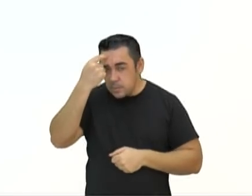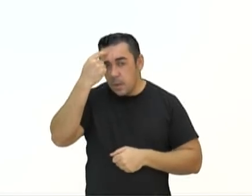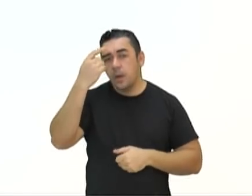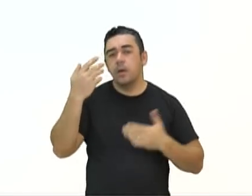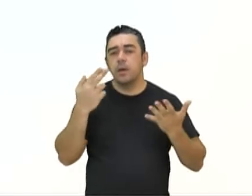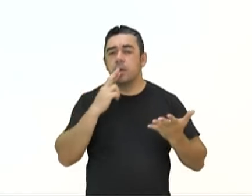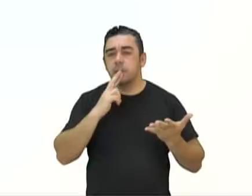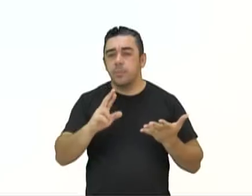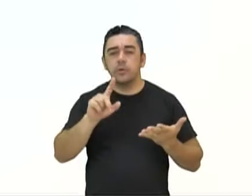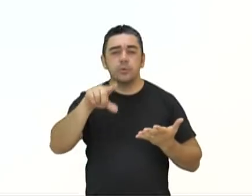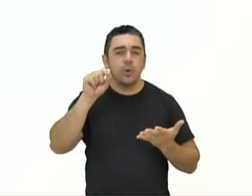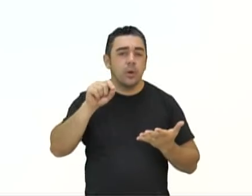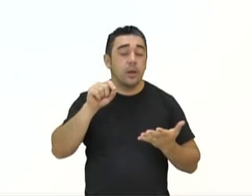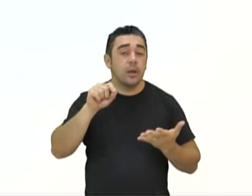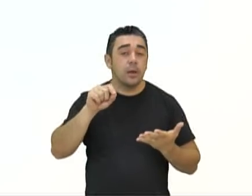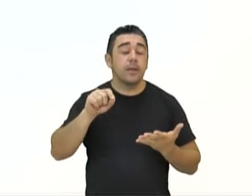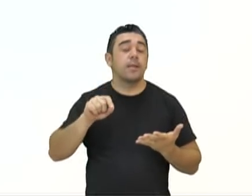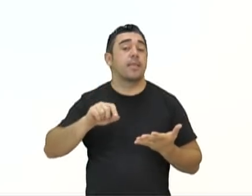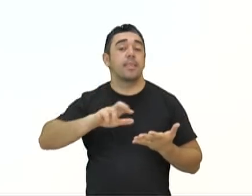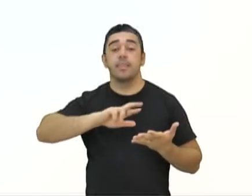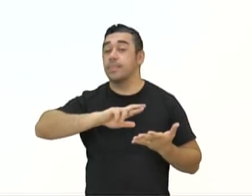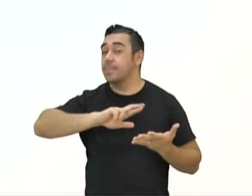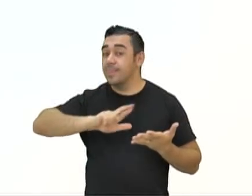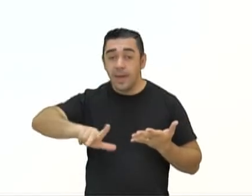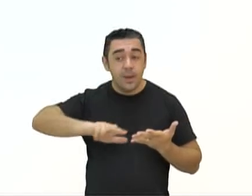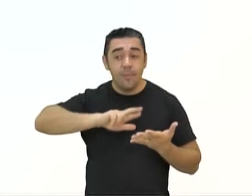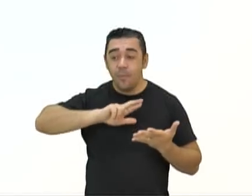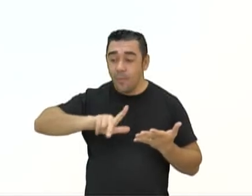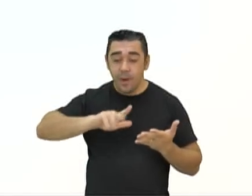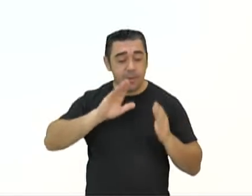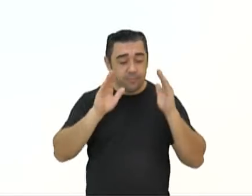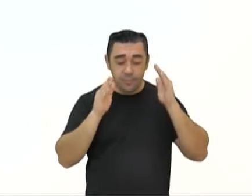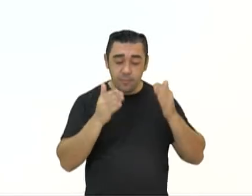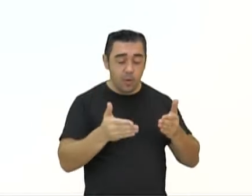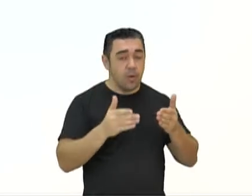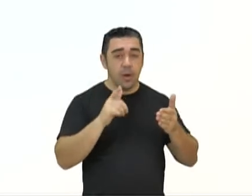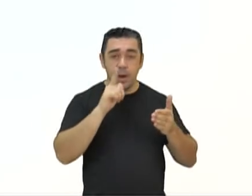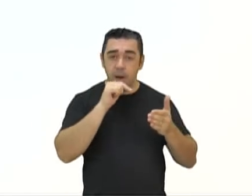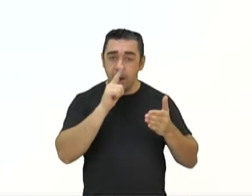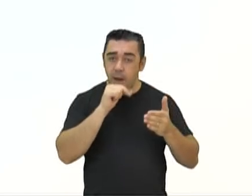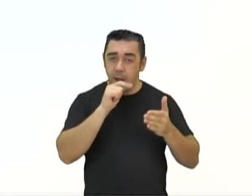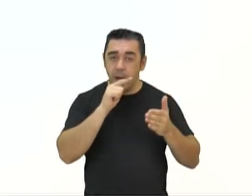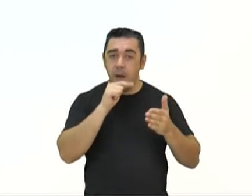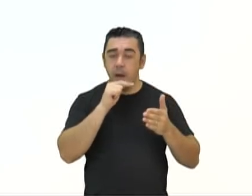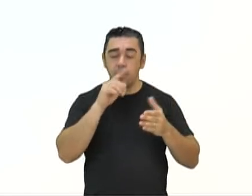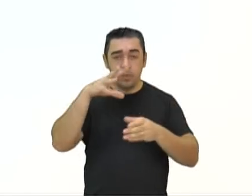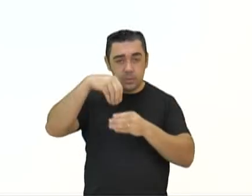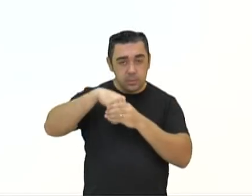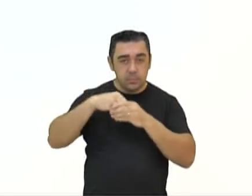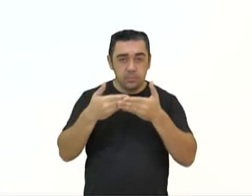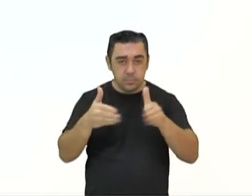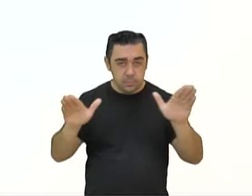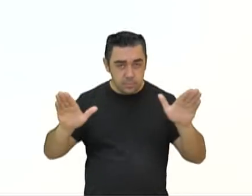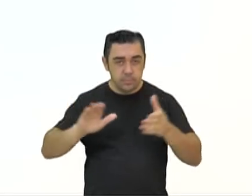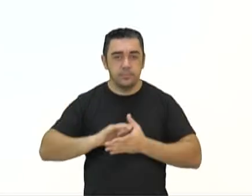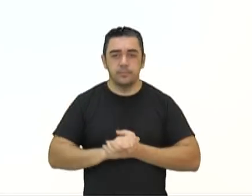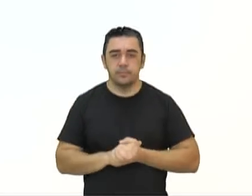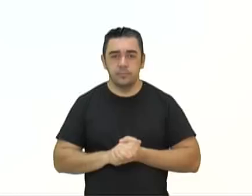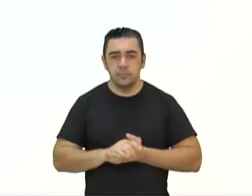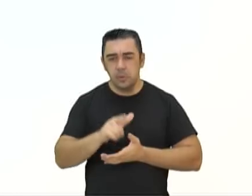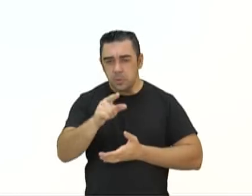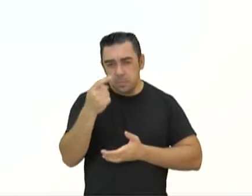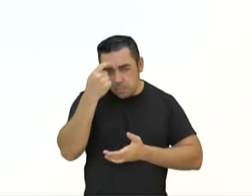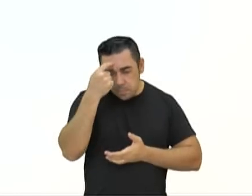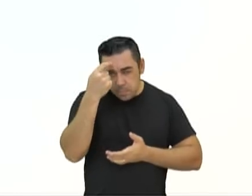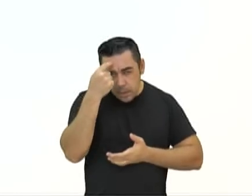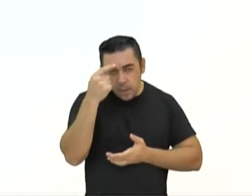qual dessas alternativas não corresponde à natação de águas abertas. Então, pode pensar